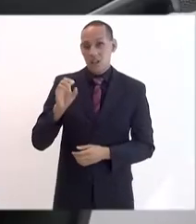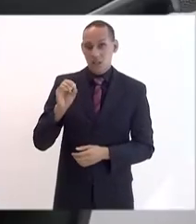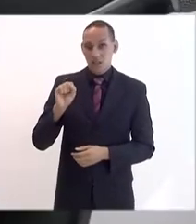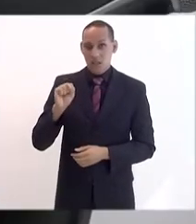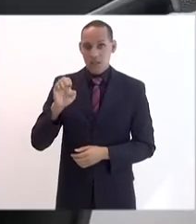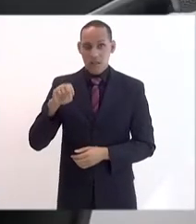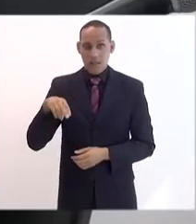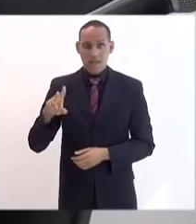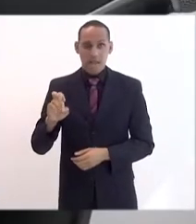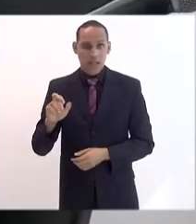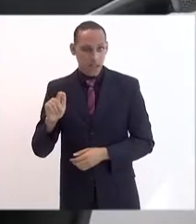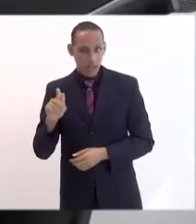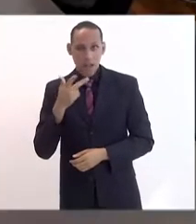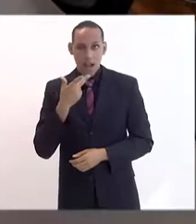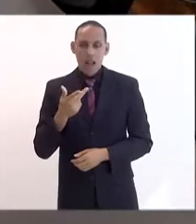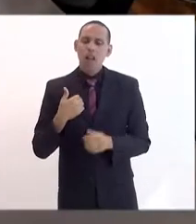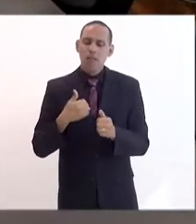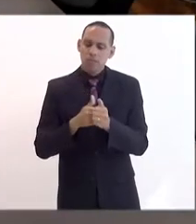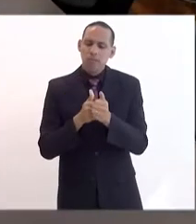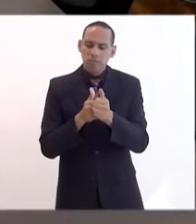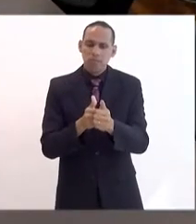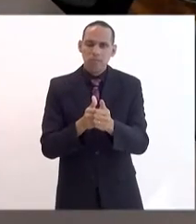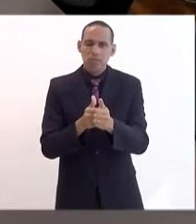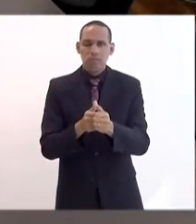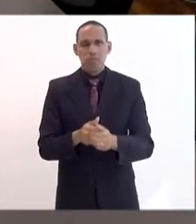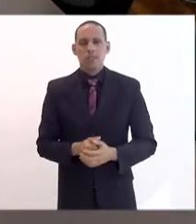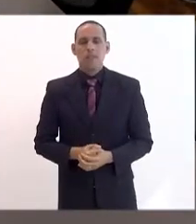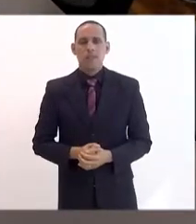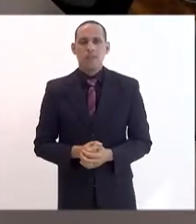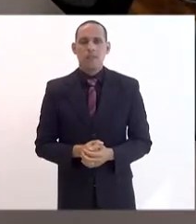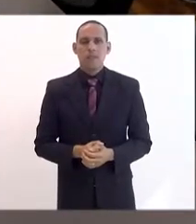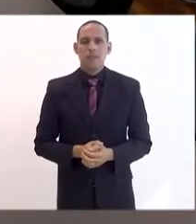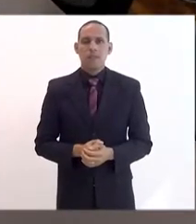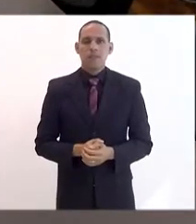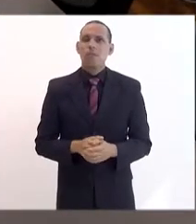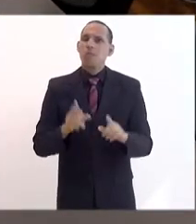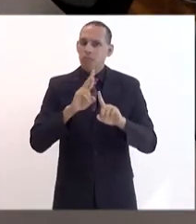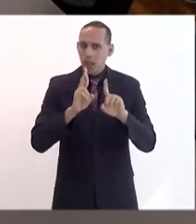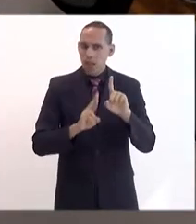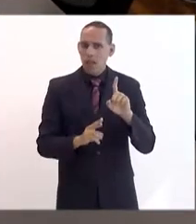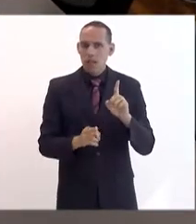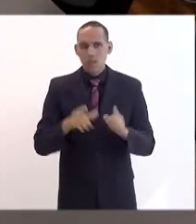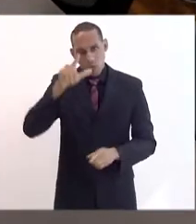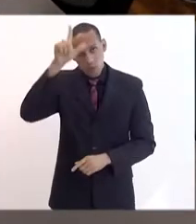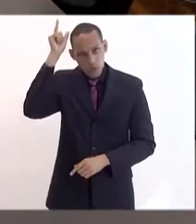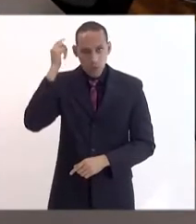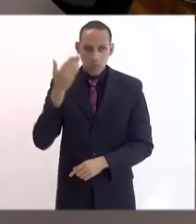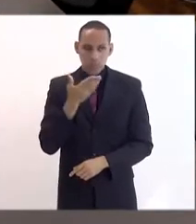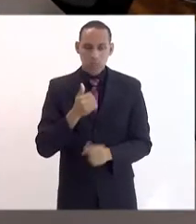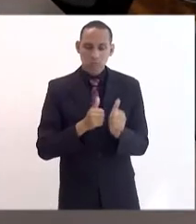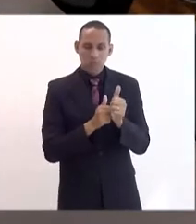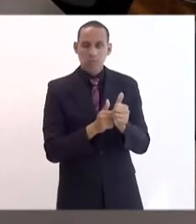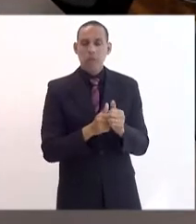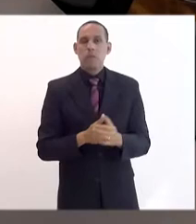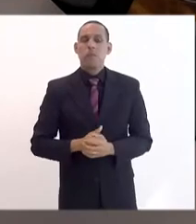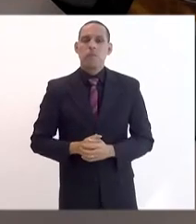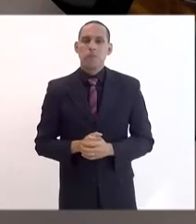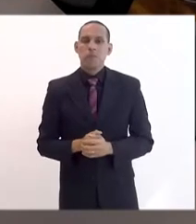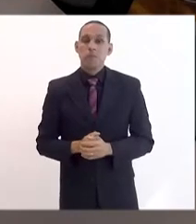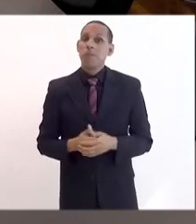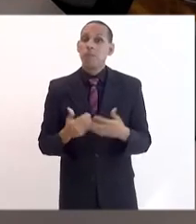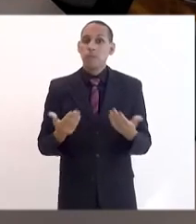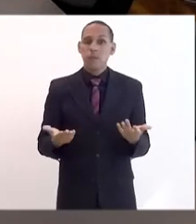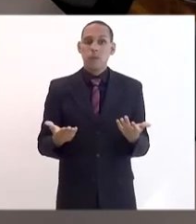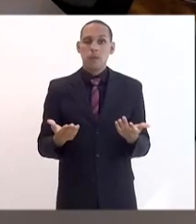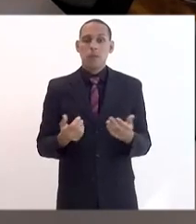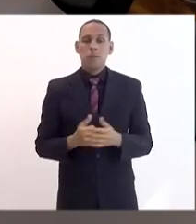manifestar? Eu vou acompanhar o relator, Luiz Paulo. Bom, eu queria, então,